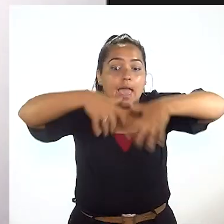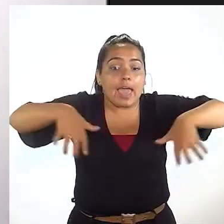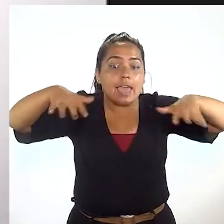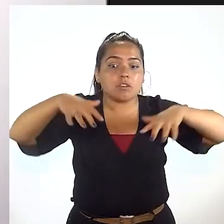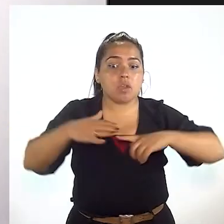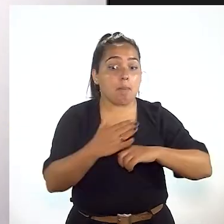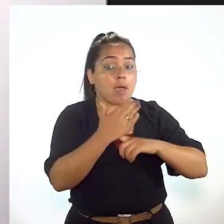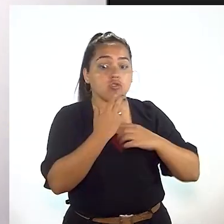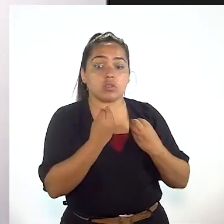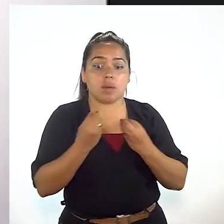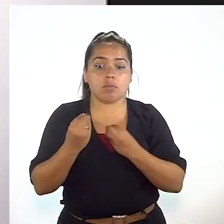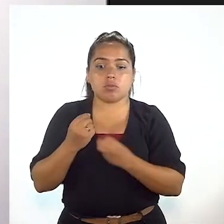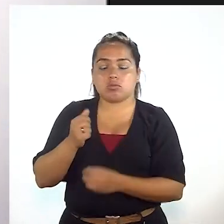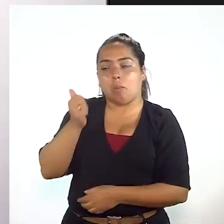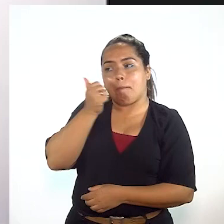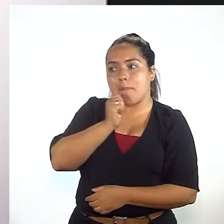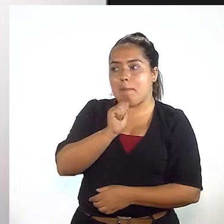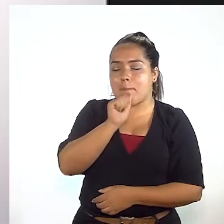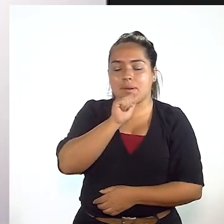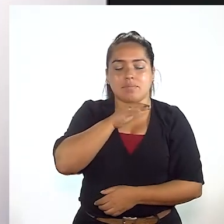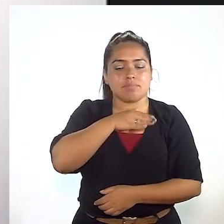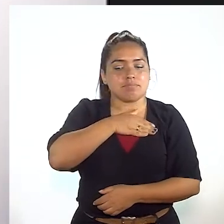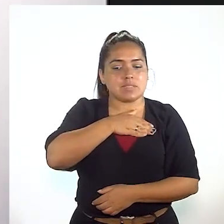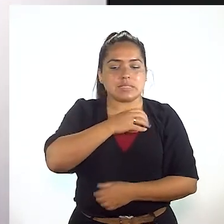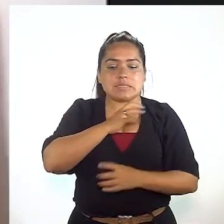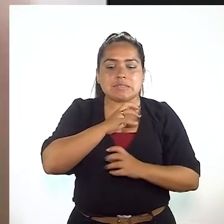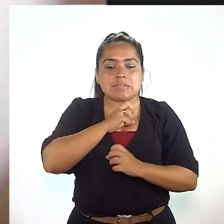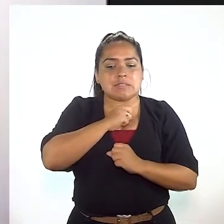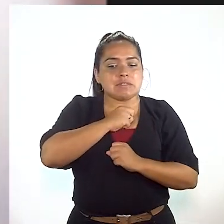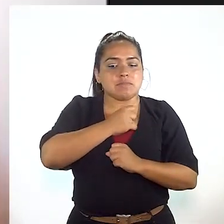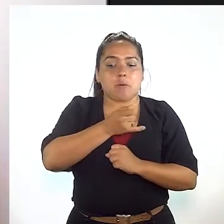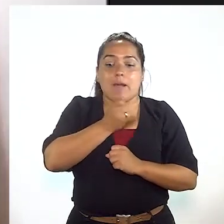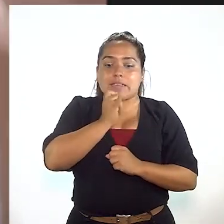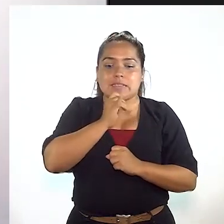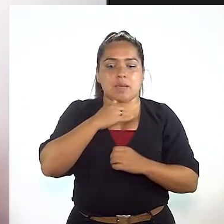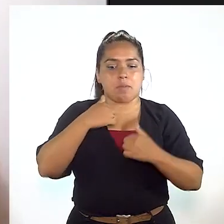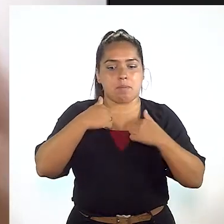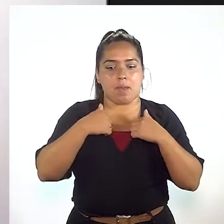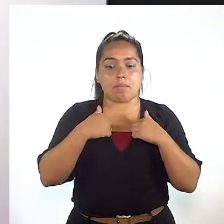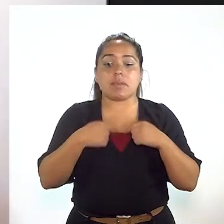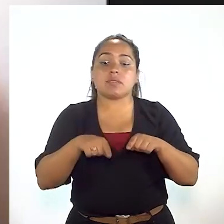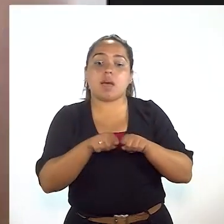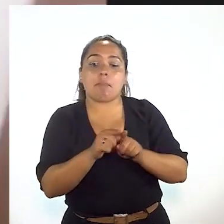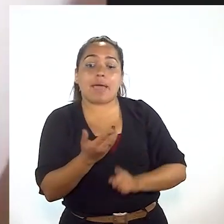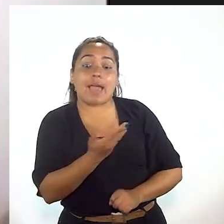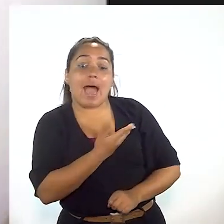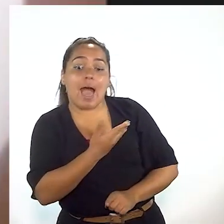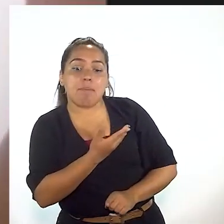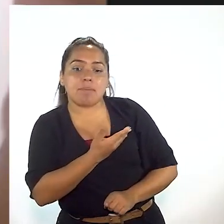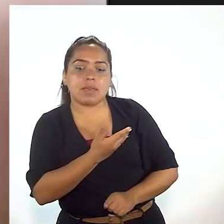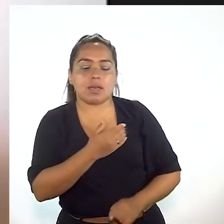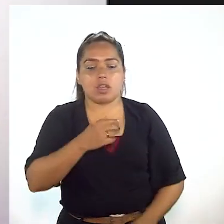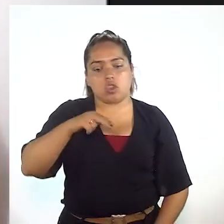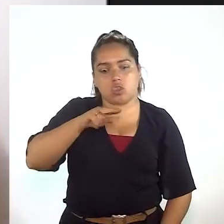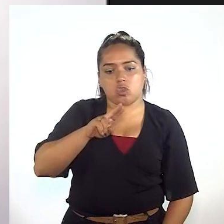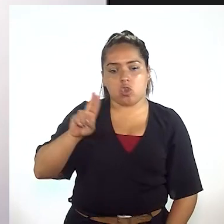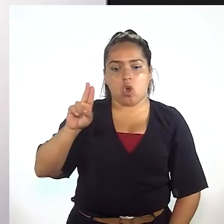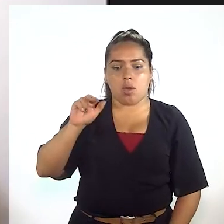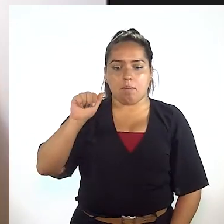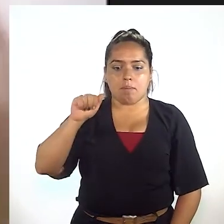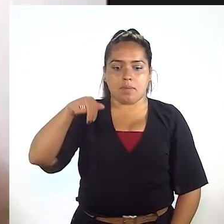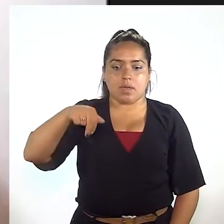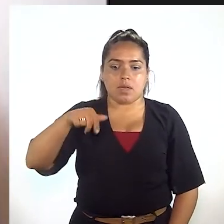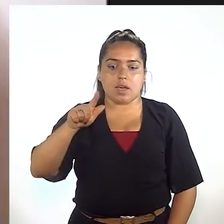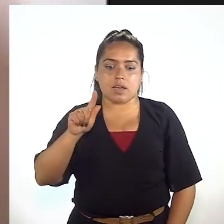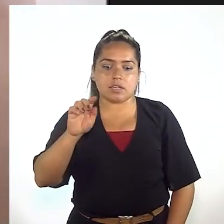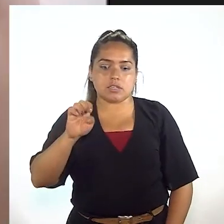outros lugares também, né, outras mulheres me ajudaram muito, a minha própria mãe é um espelho para mim, as minhas amigas que empreendem, como Maria